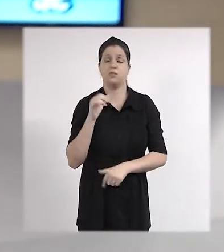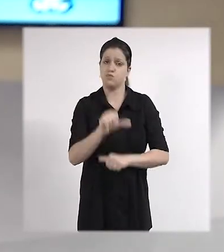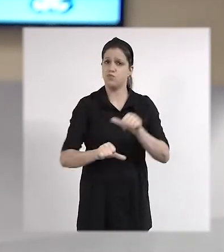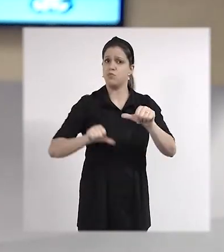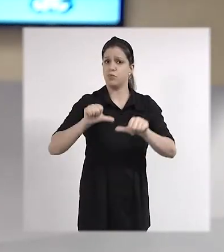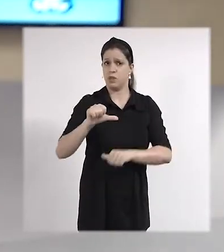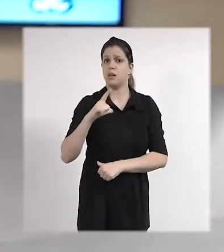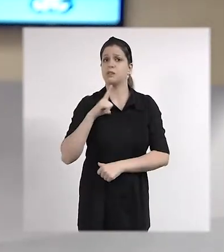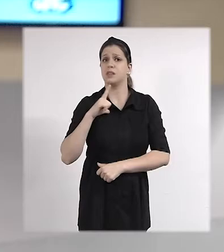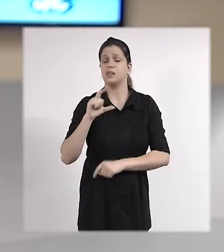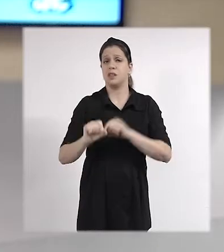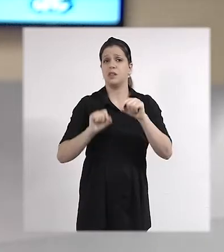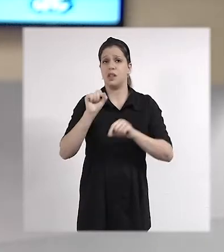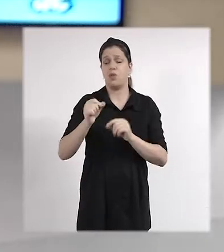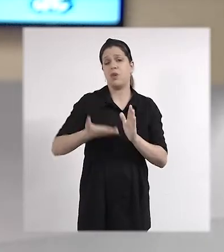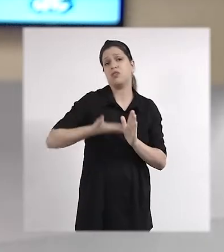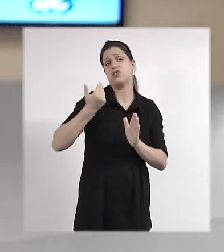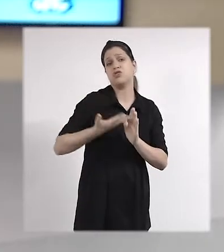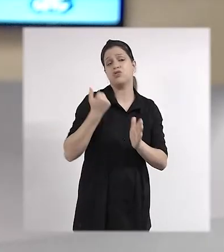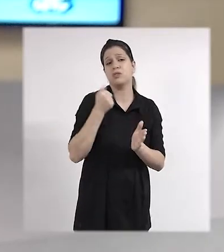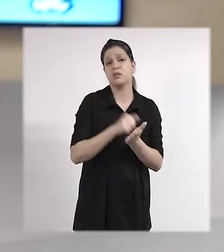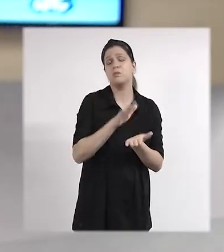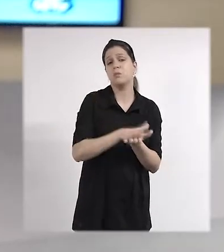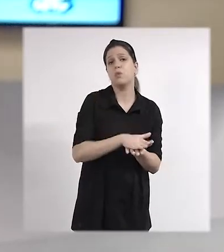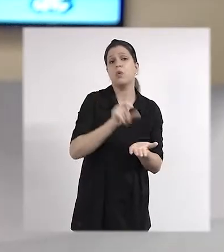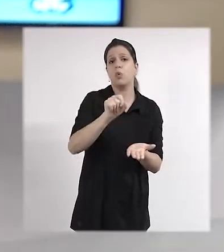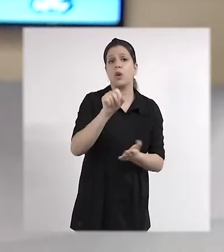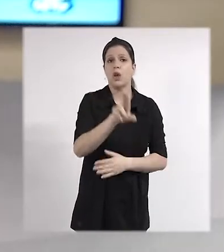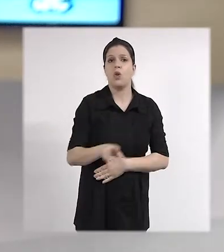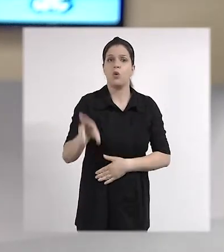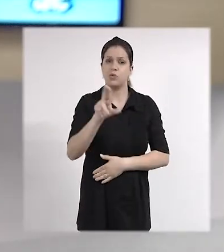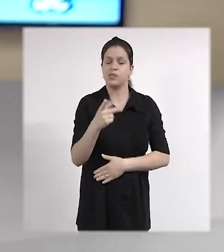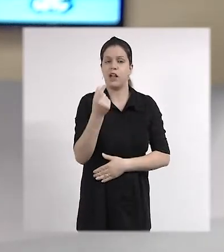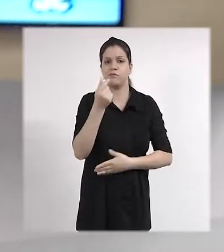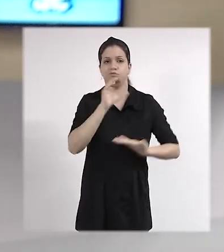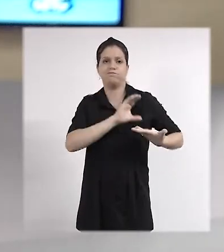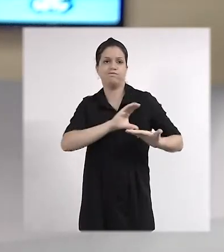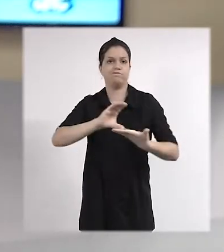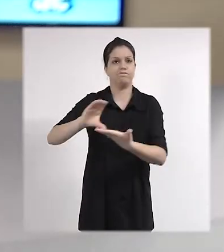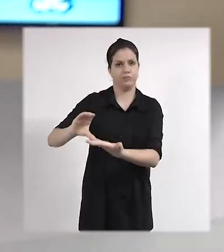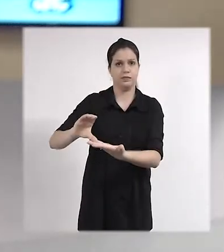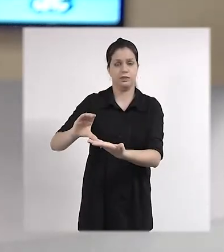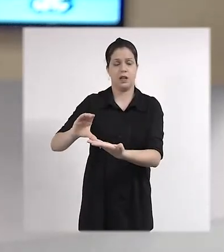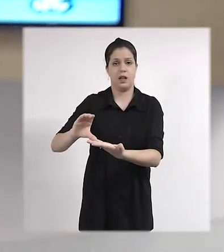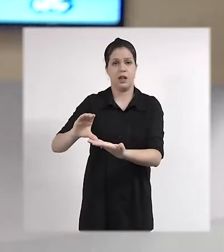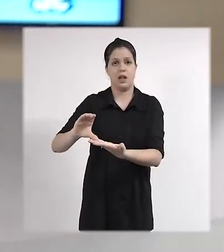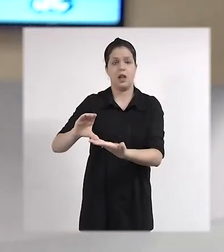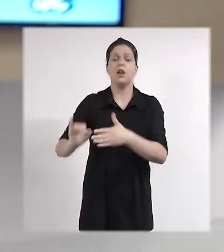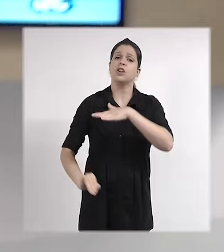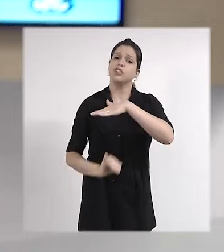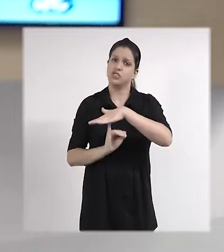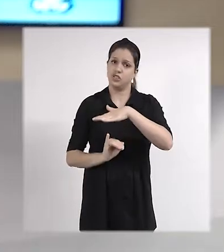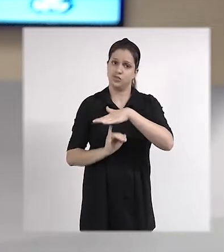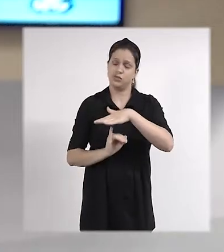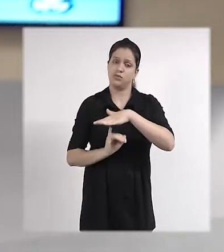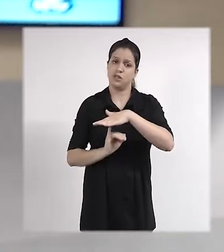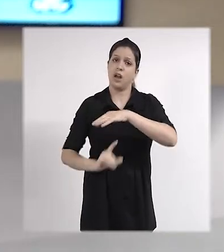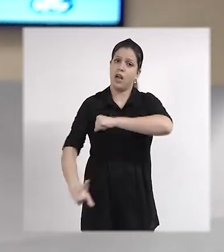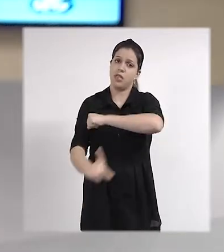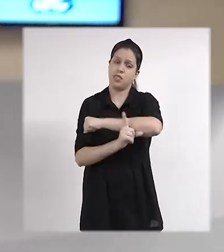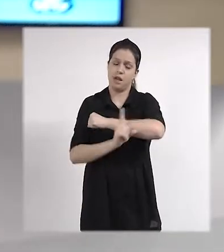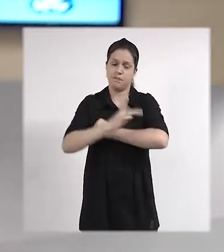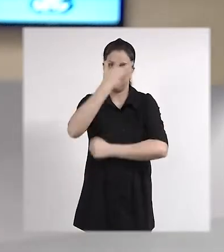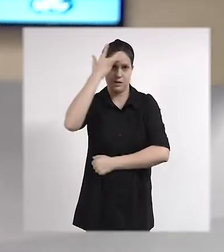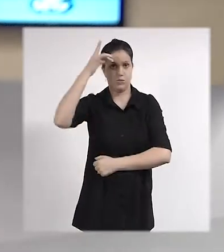brasileira. Uma das mudanças, no entanto, retira multas que eram utilizadas para investimentos em entidades